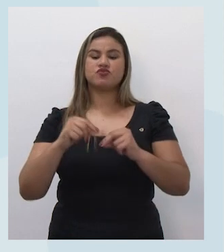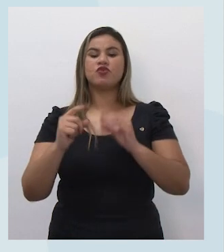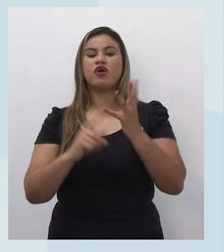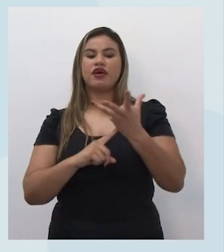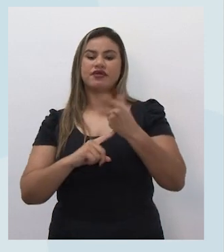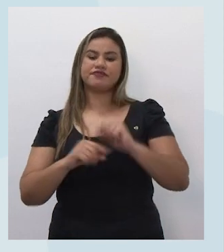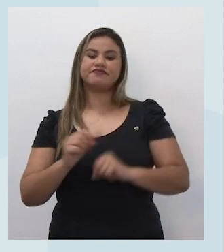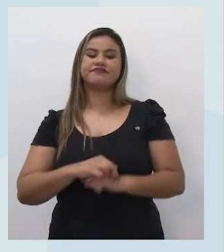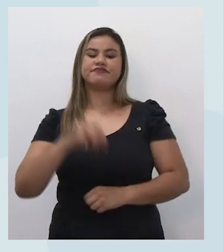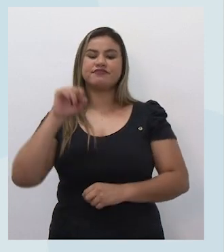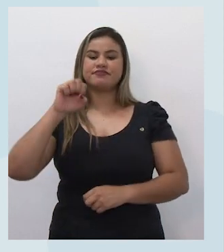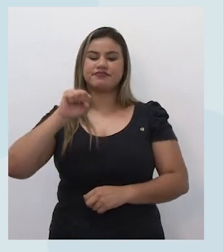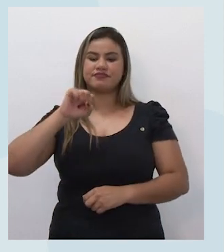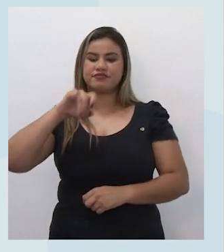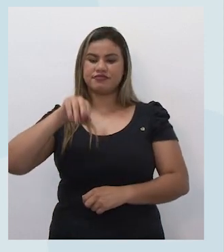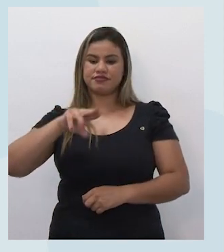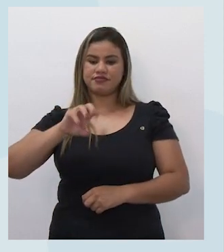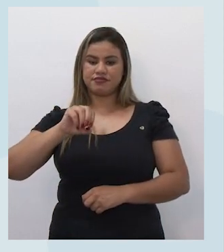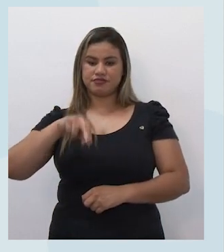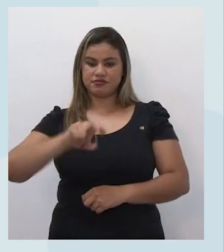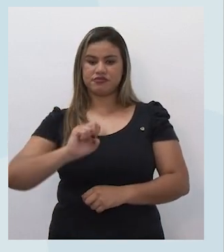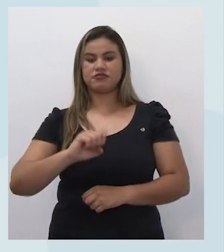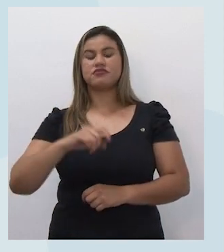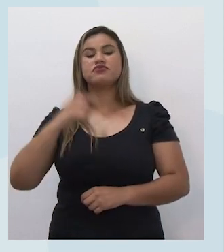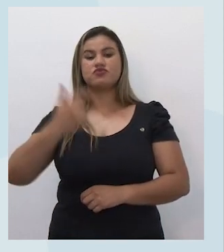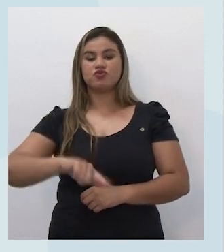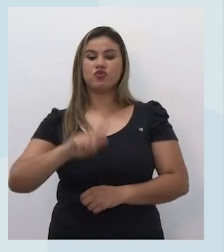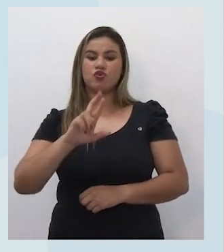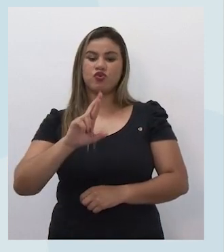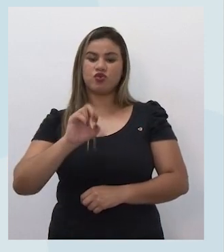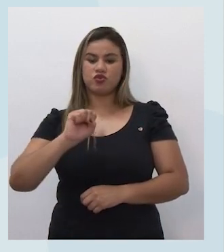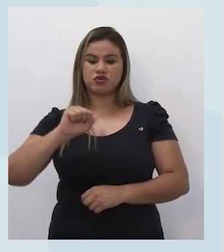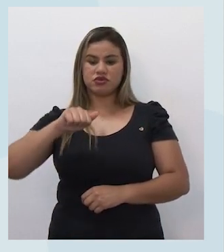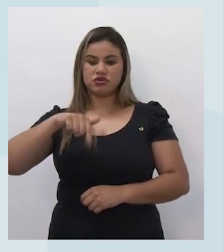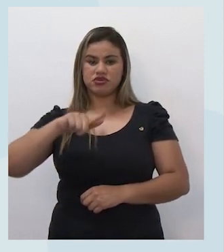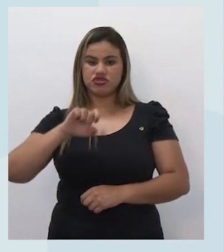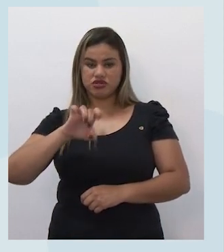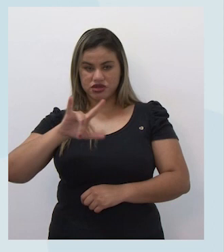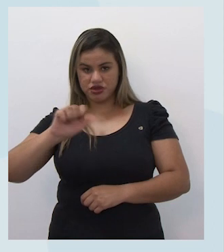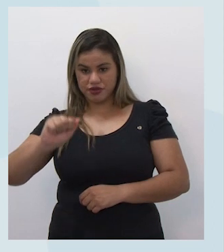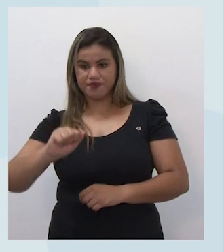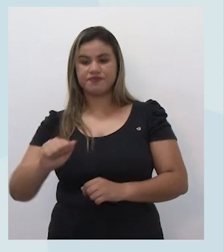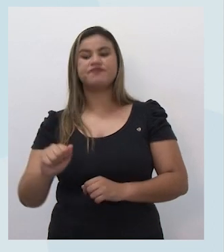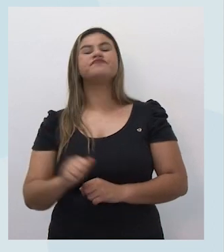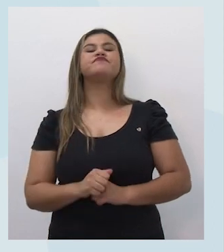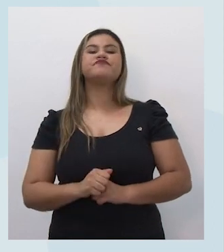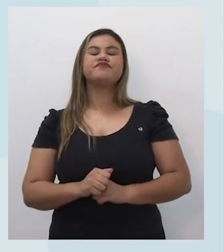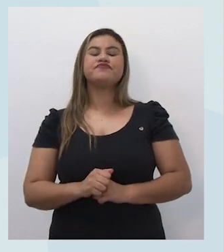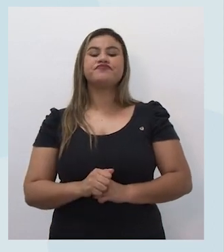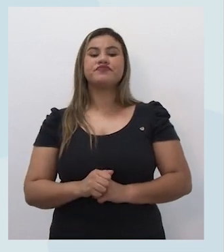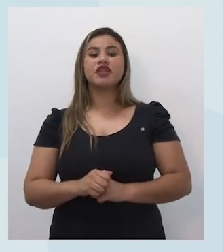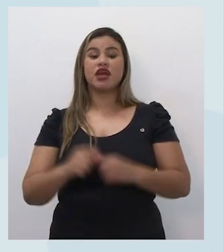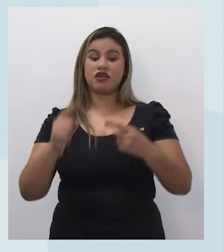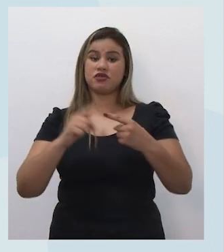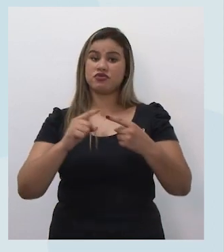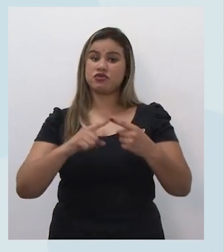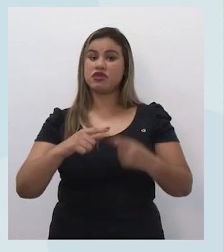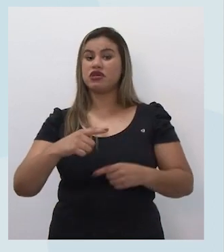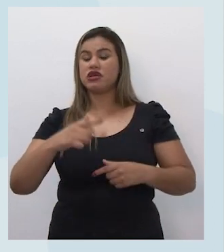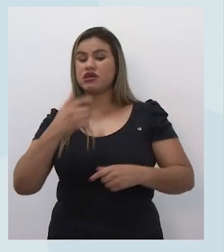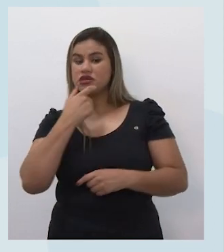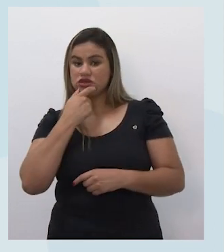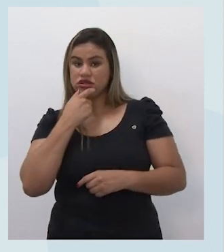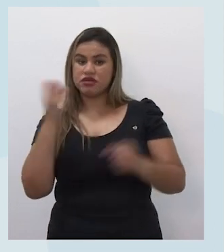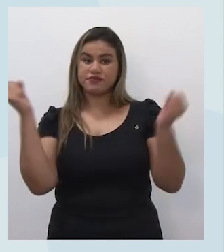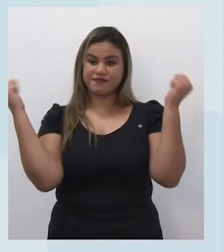Simone Cristina Suti e Rosângela Celta completam aí a nossa equipe na parte de língua inglesa, nos componentes de língua